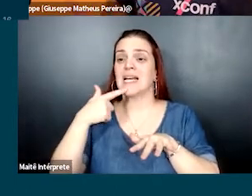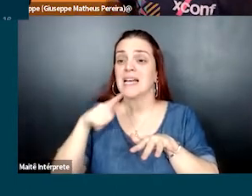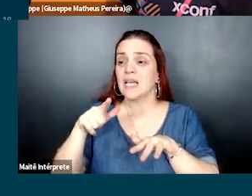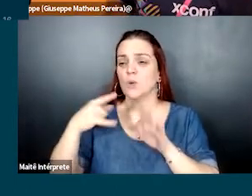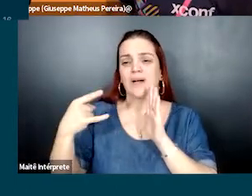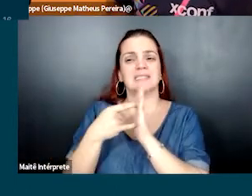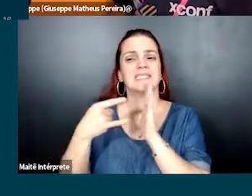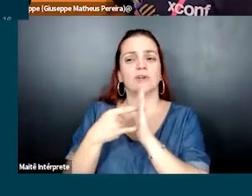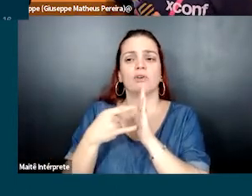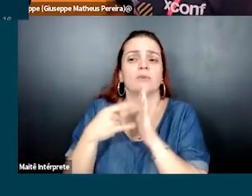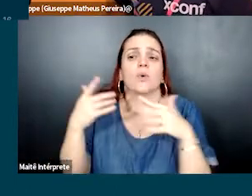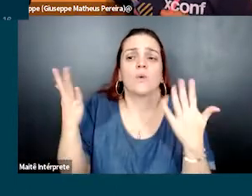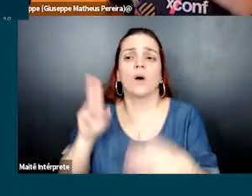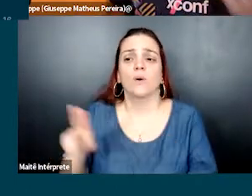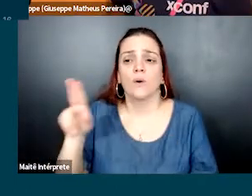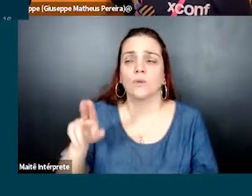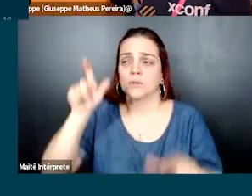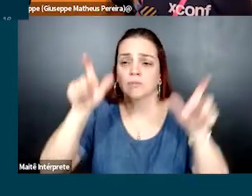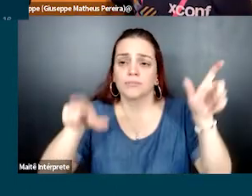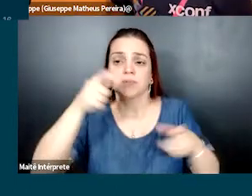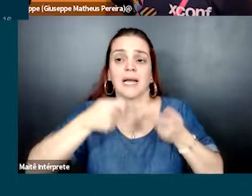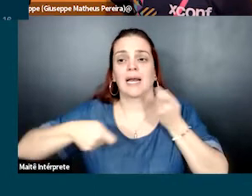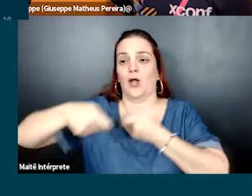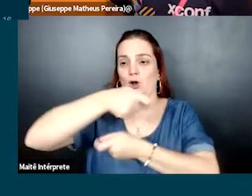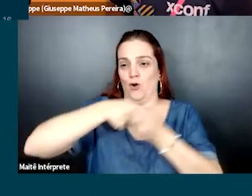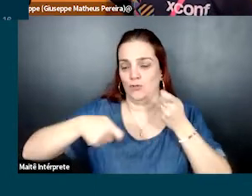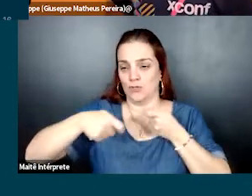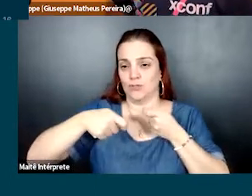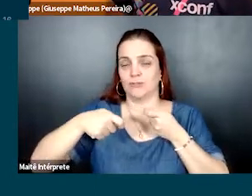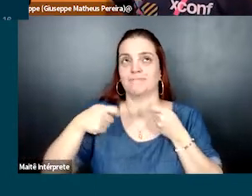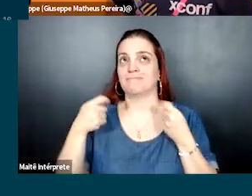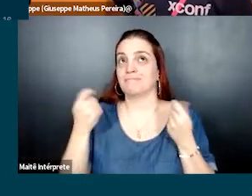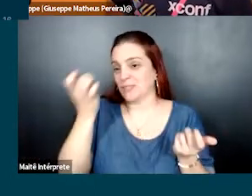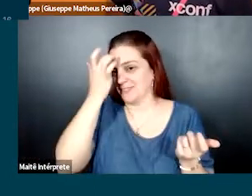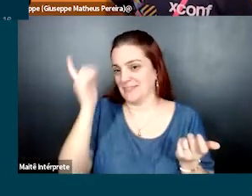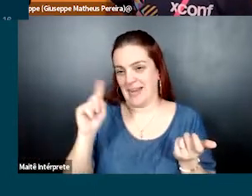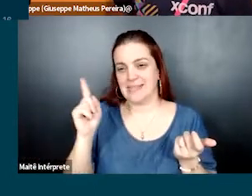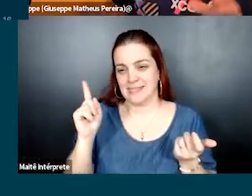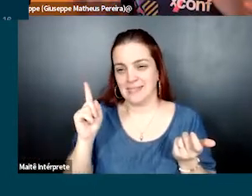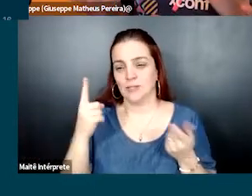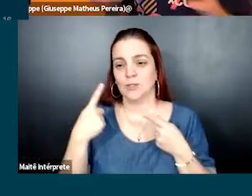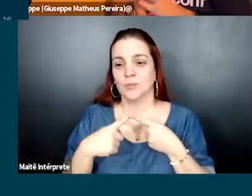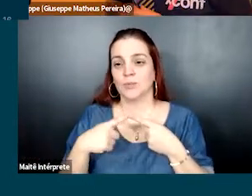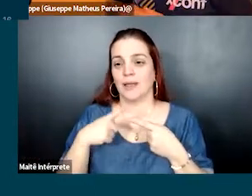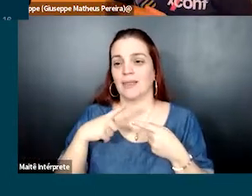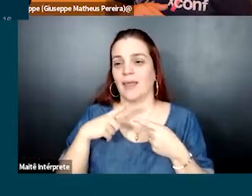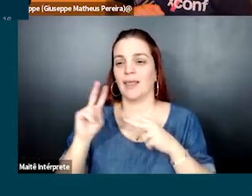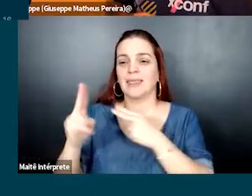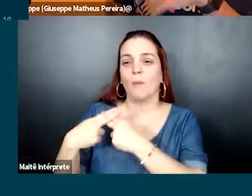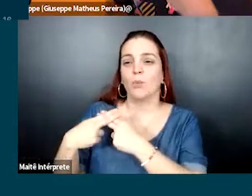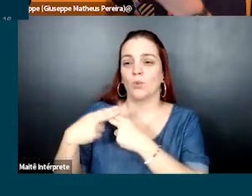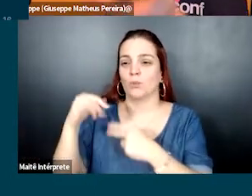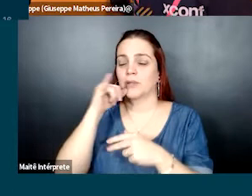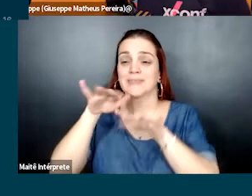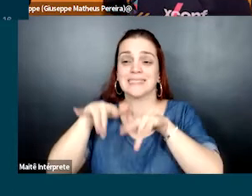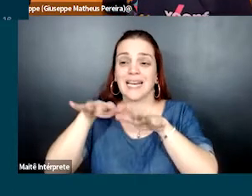que os desenvolvedores falam, entre eles, e os especialistas de negócio. Isso que é muito delicado, gente, porque existe o tabu de escrever